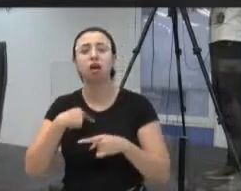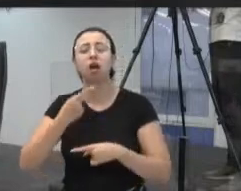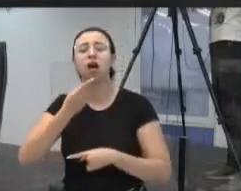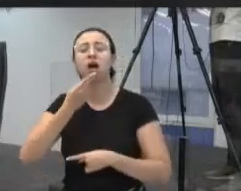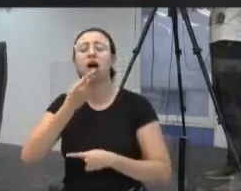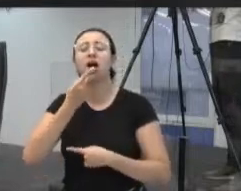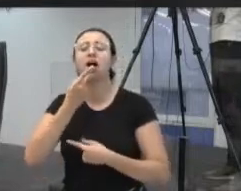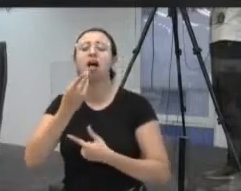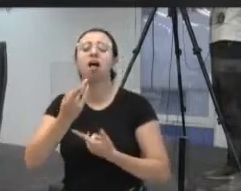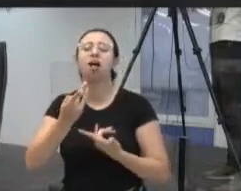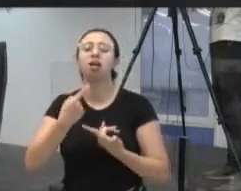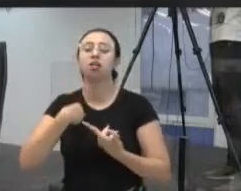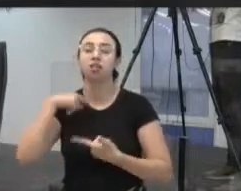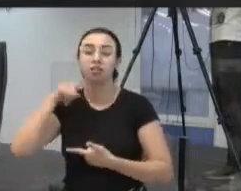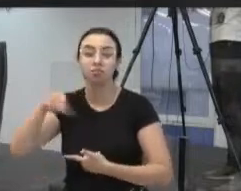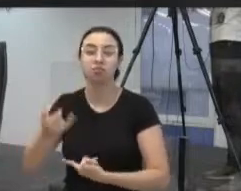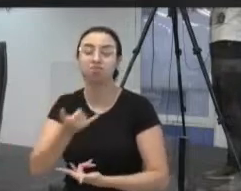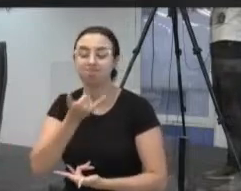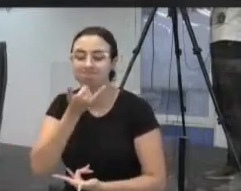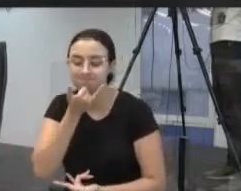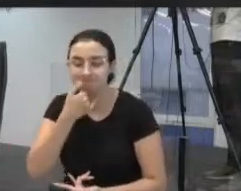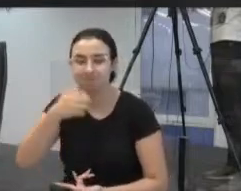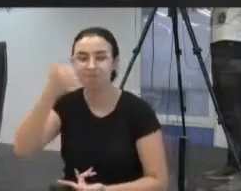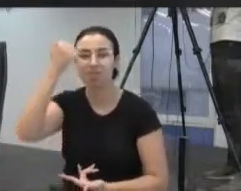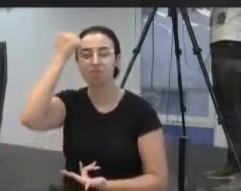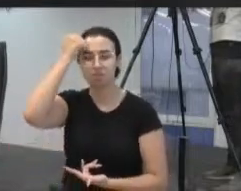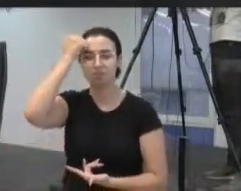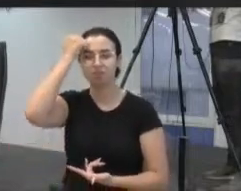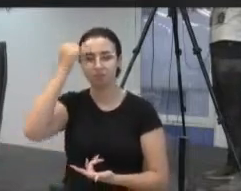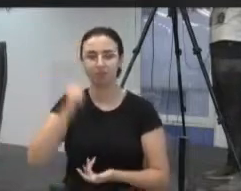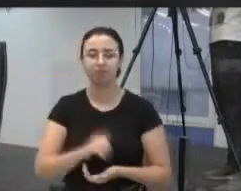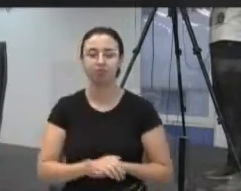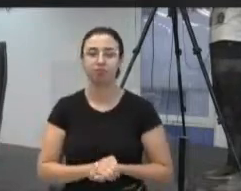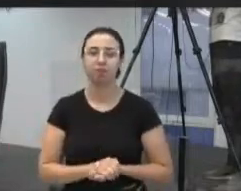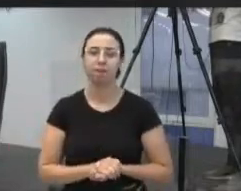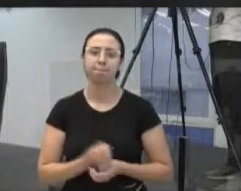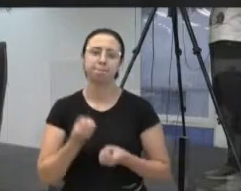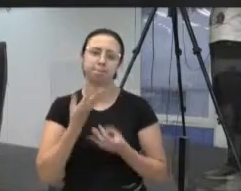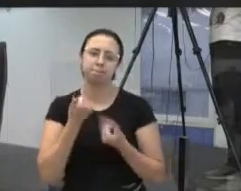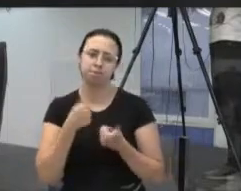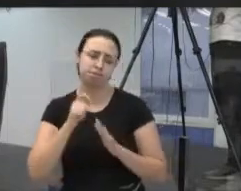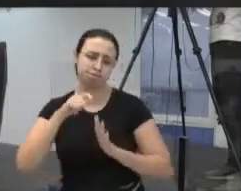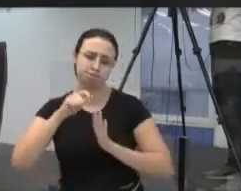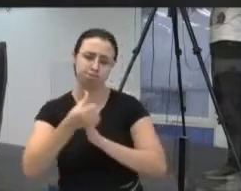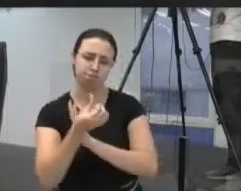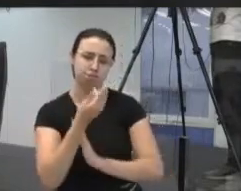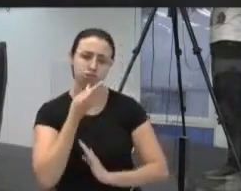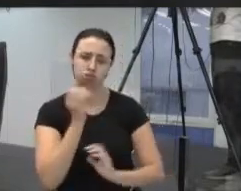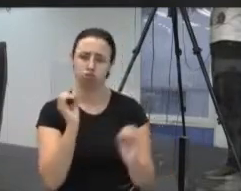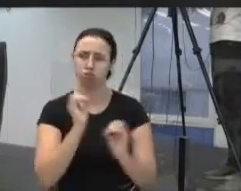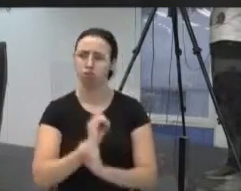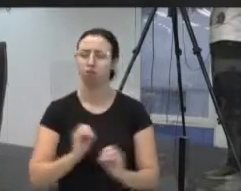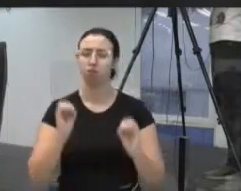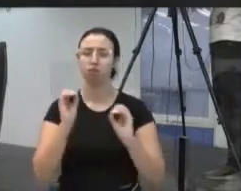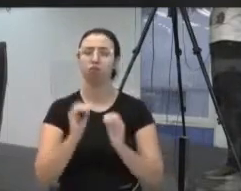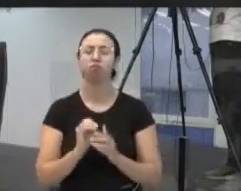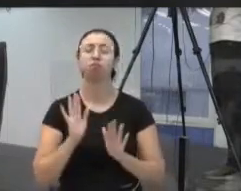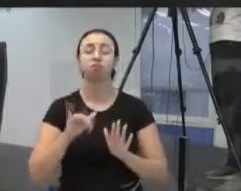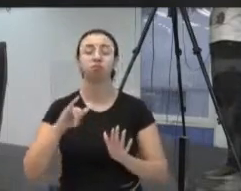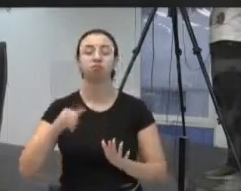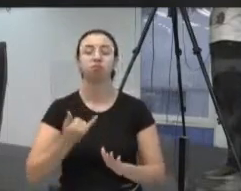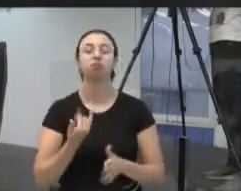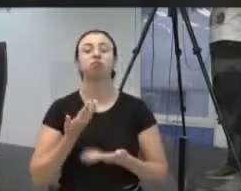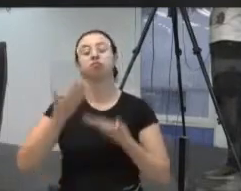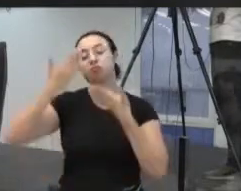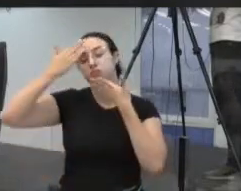que eu, inclusive, já pedi desculpa. Que eu fui induzido ao erro, mas, enfim, tudo bem. Vou ficar 6 meses sem falar. Mas eu estou aproveitando aqui